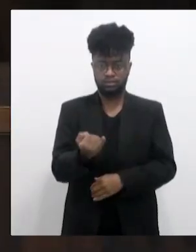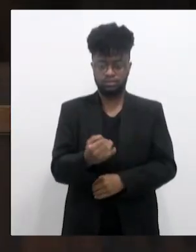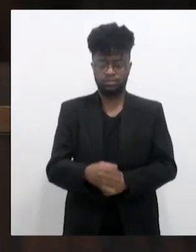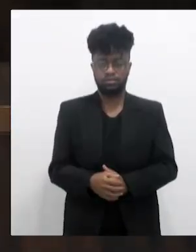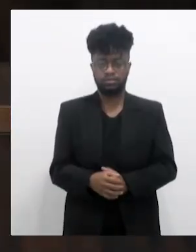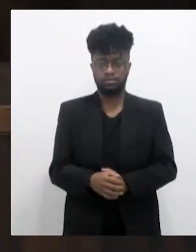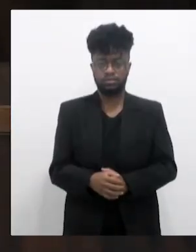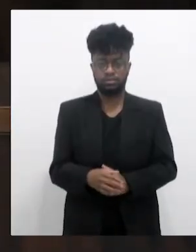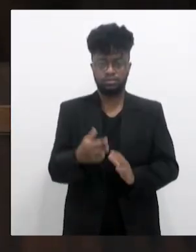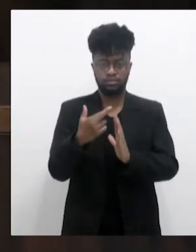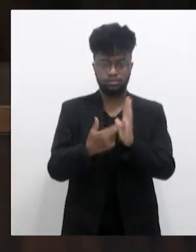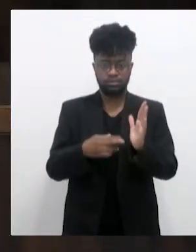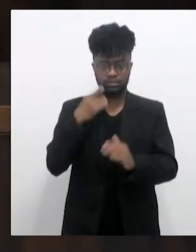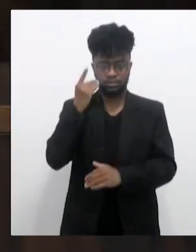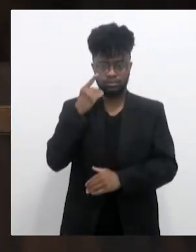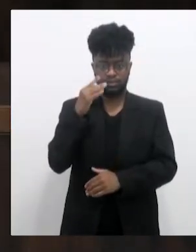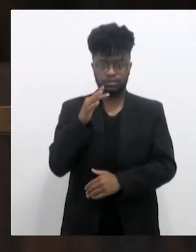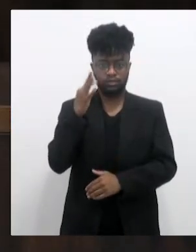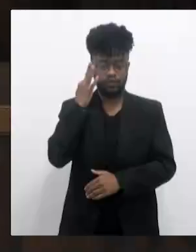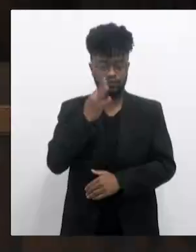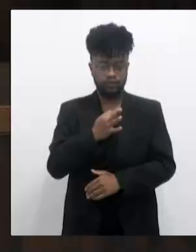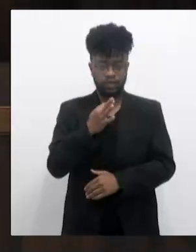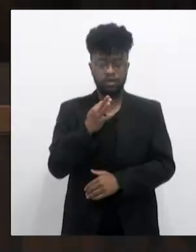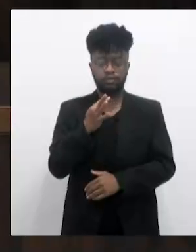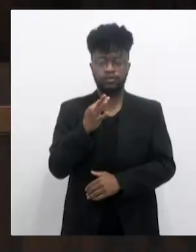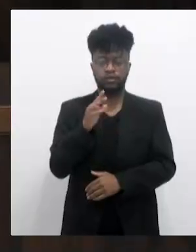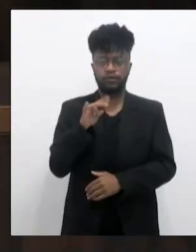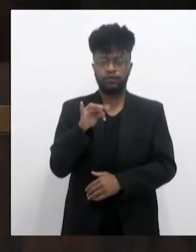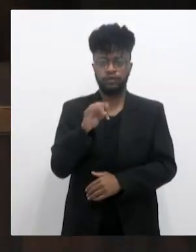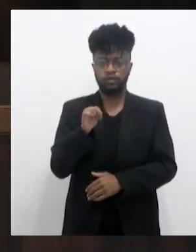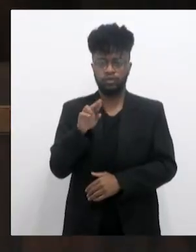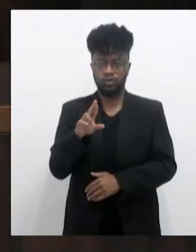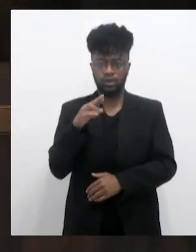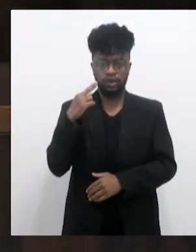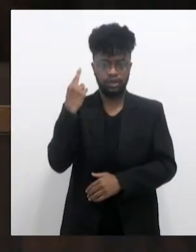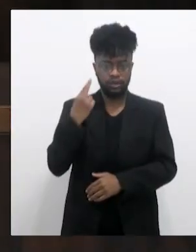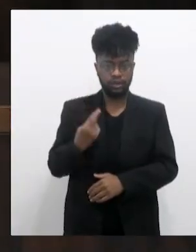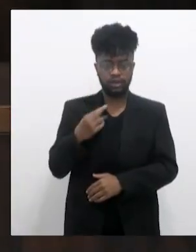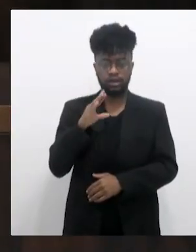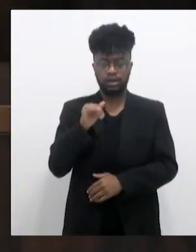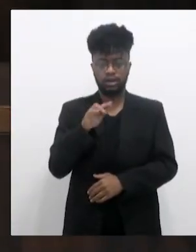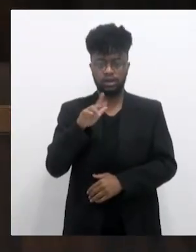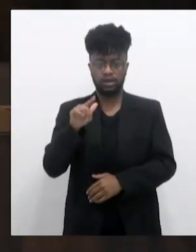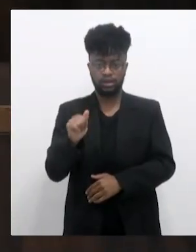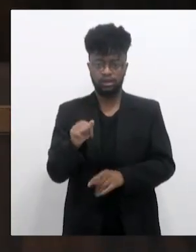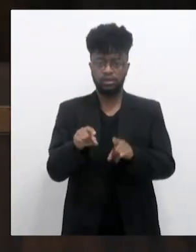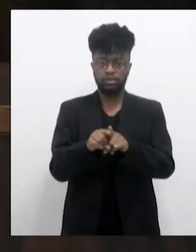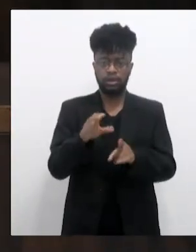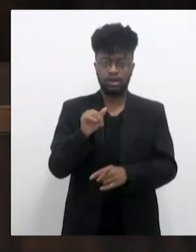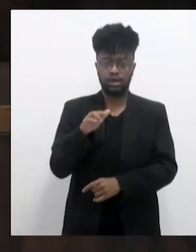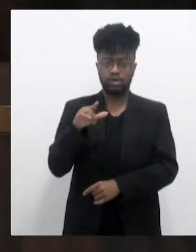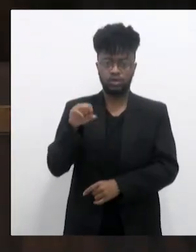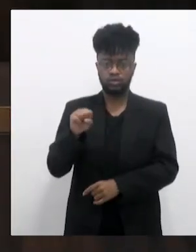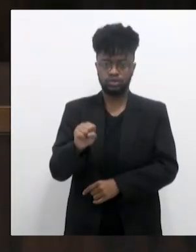Justiça. Relatores, deputado Flávio Serafini, Vitor Júnior, Renata Souza, Carla Machado e Carlos Macedo.